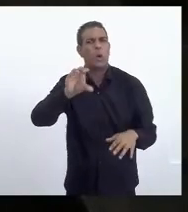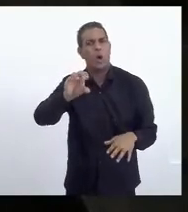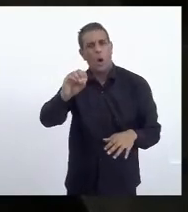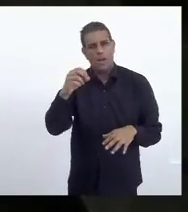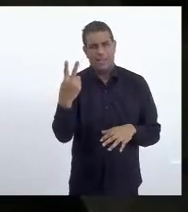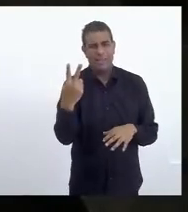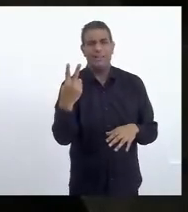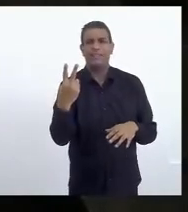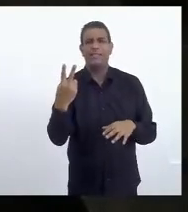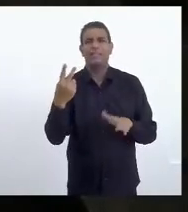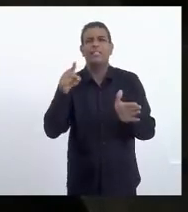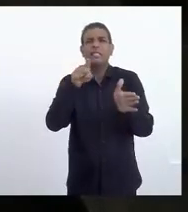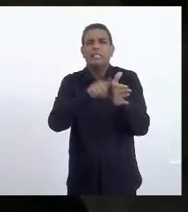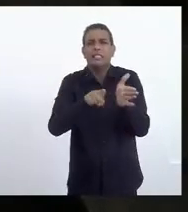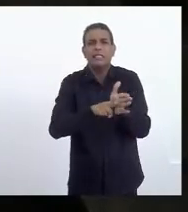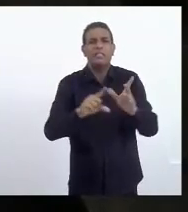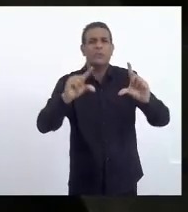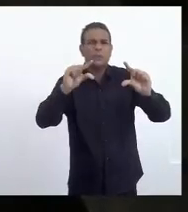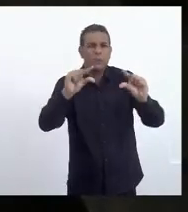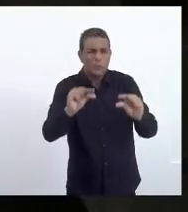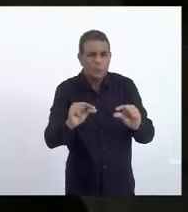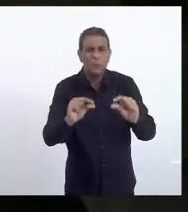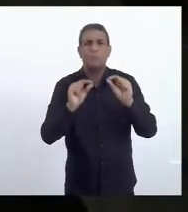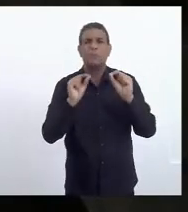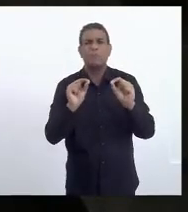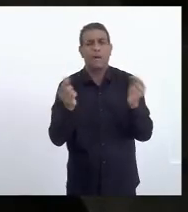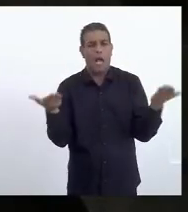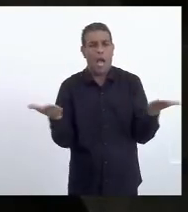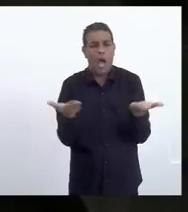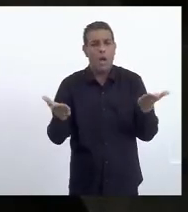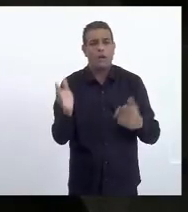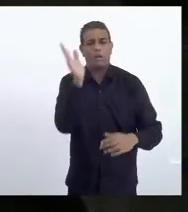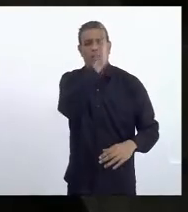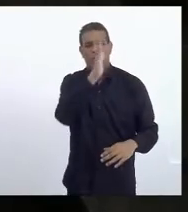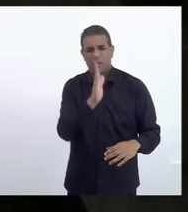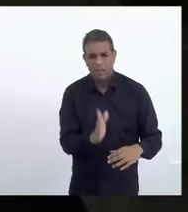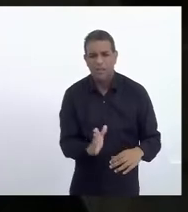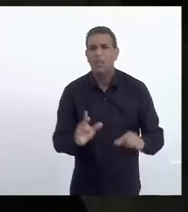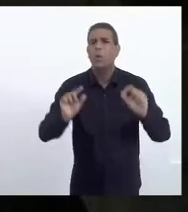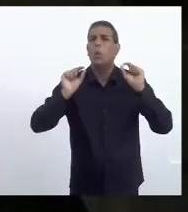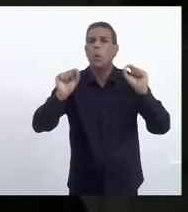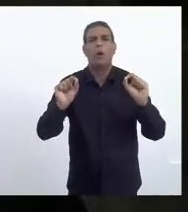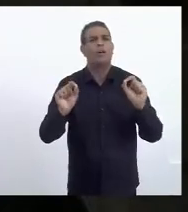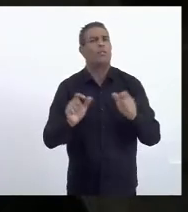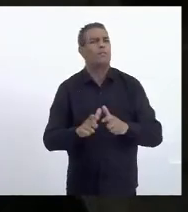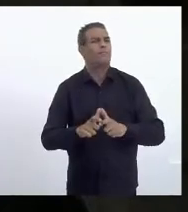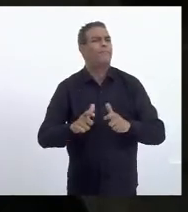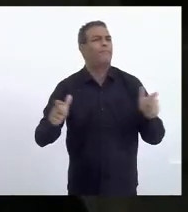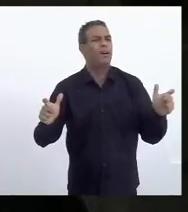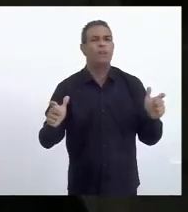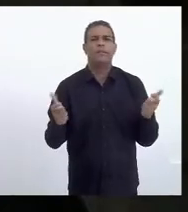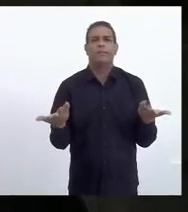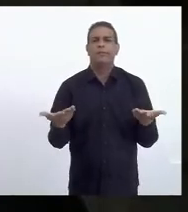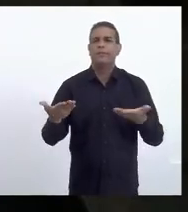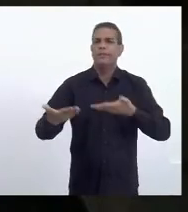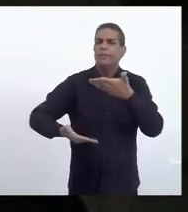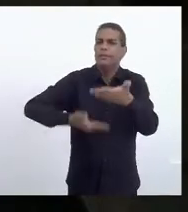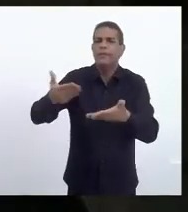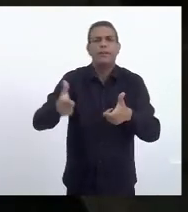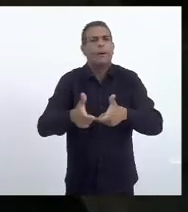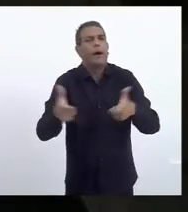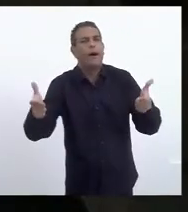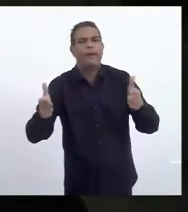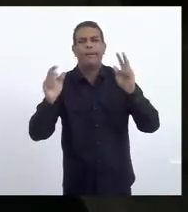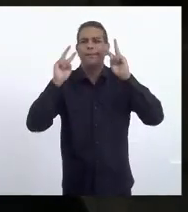apresentaram taxas de redução das emissões de carbono o Brasil aumentou as emissões de 2019 para cá aumentou